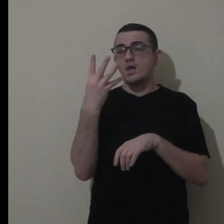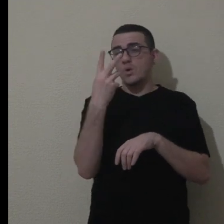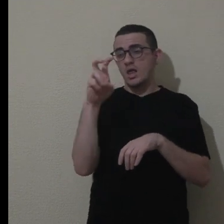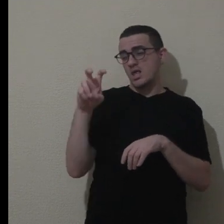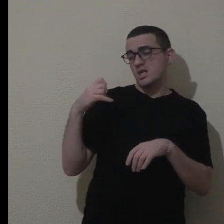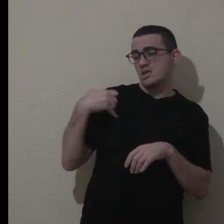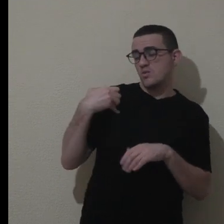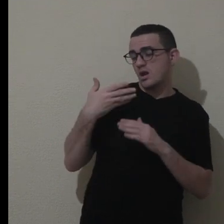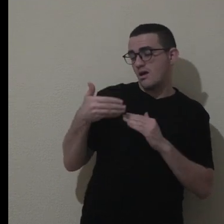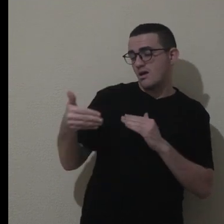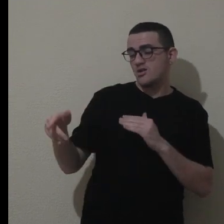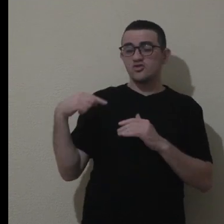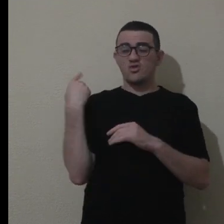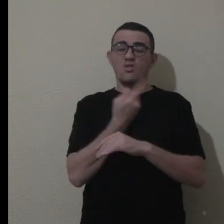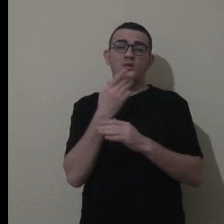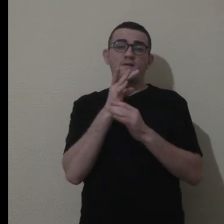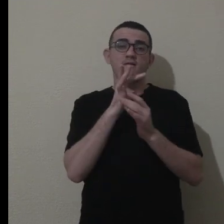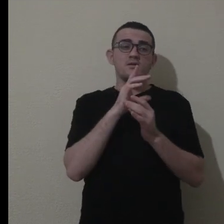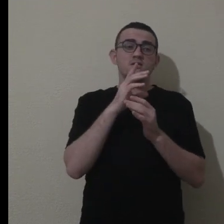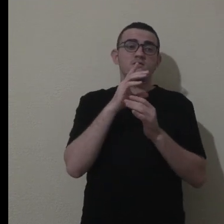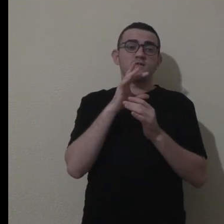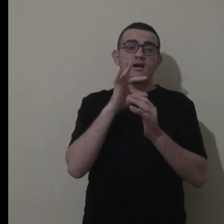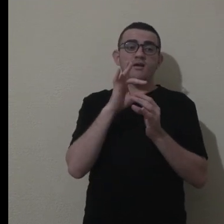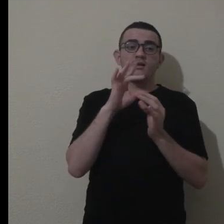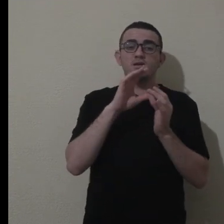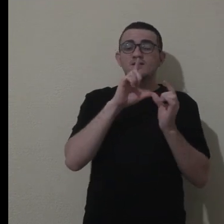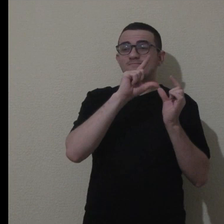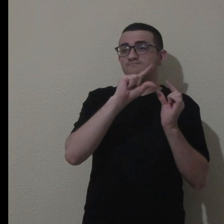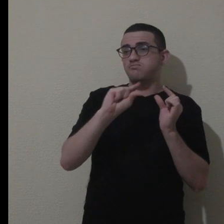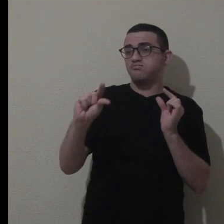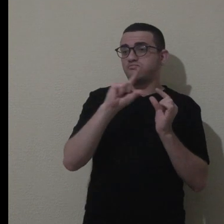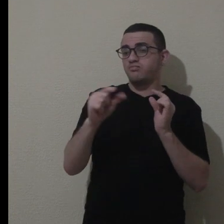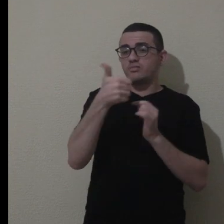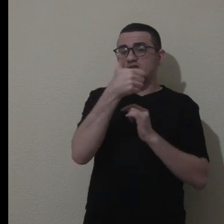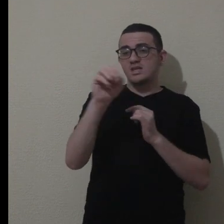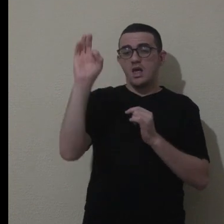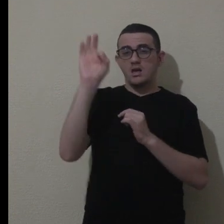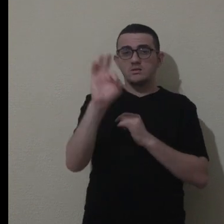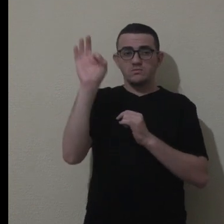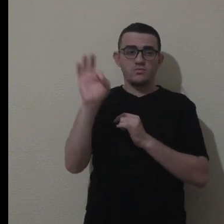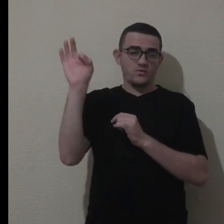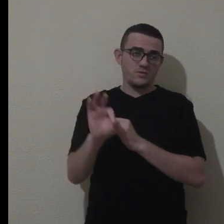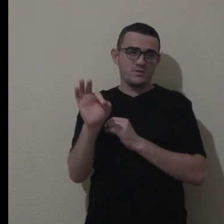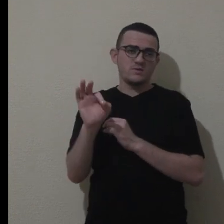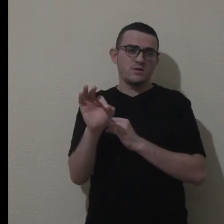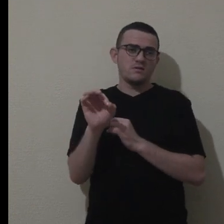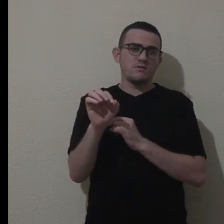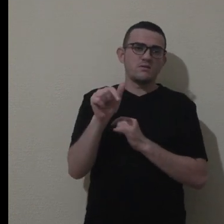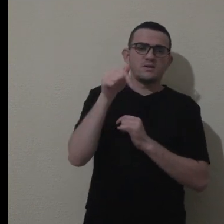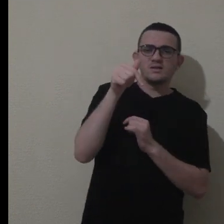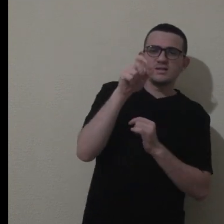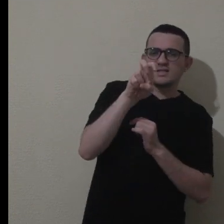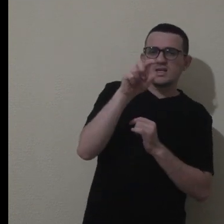em diante, a gente vai perdendo uma taxa de uns 10%, né,